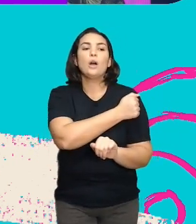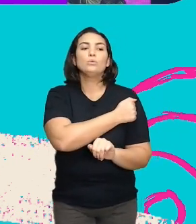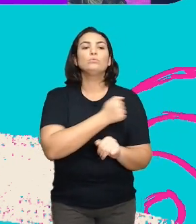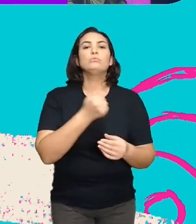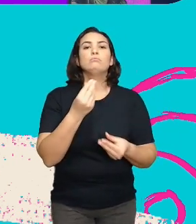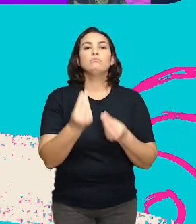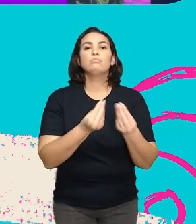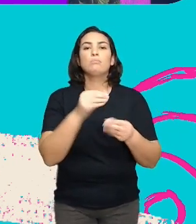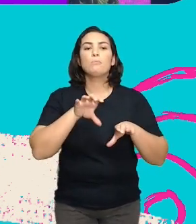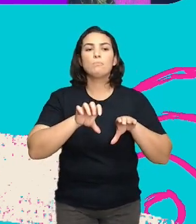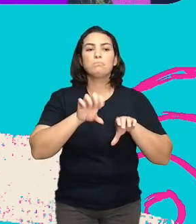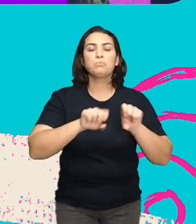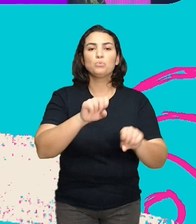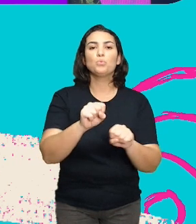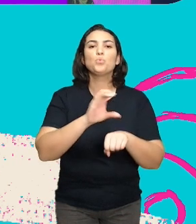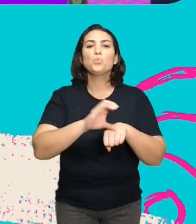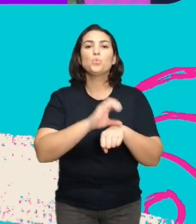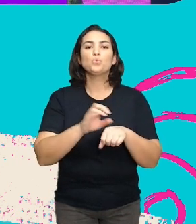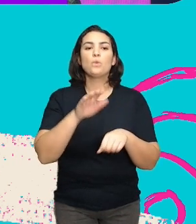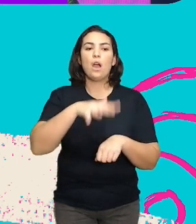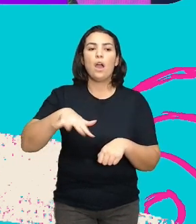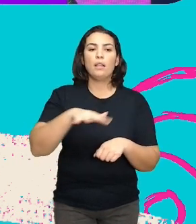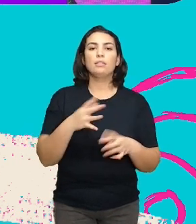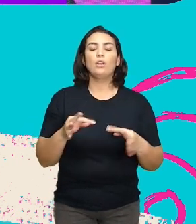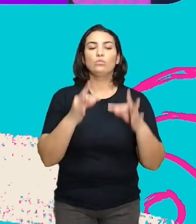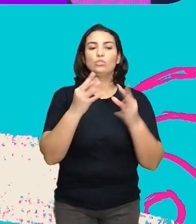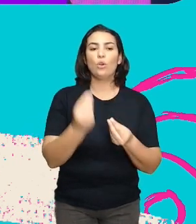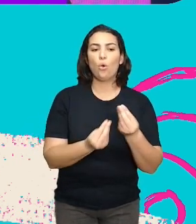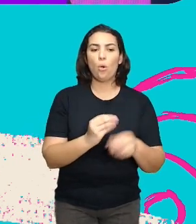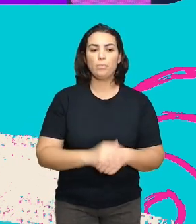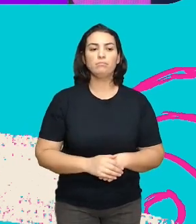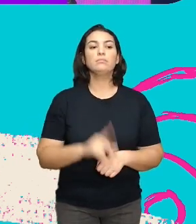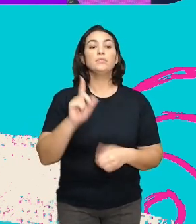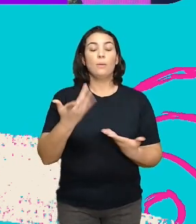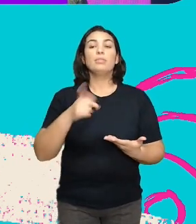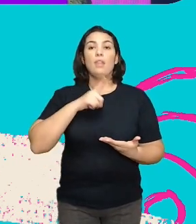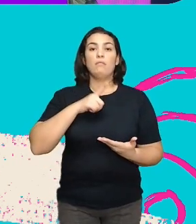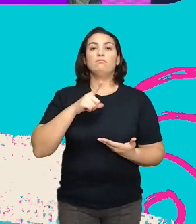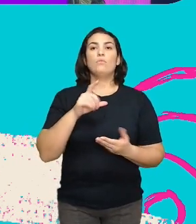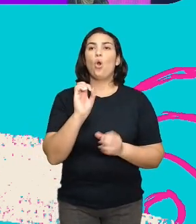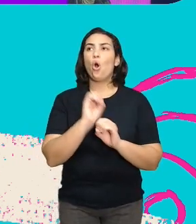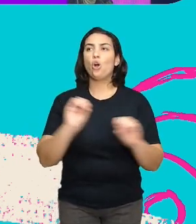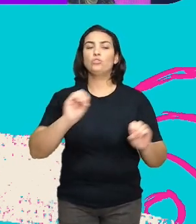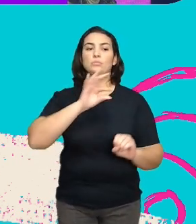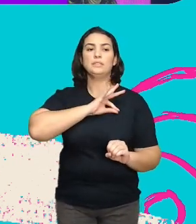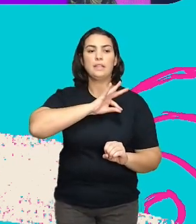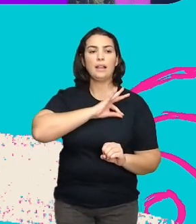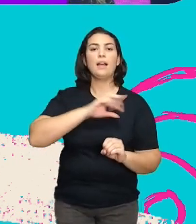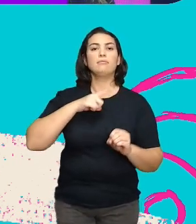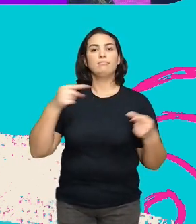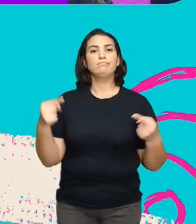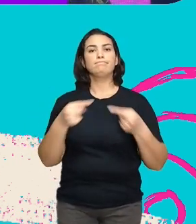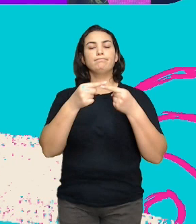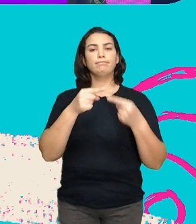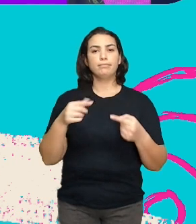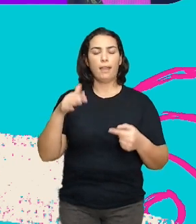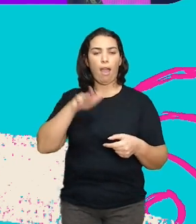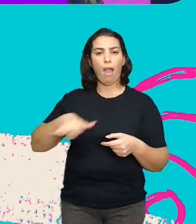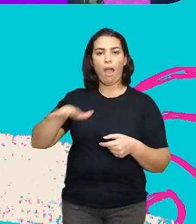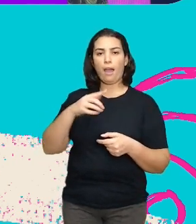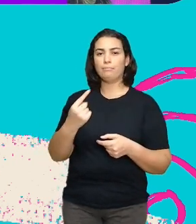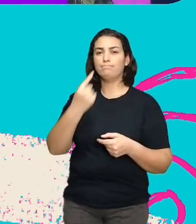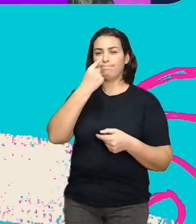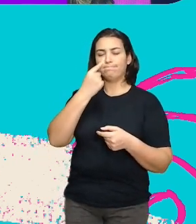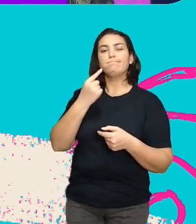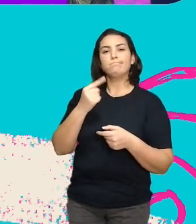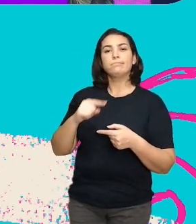de tecnologia. Então, ótimos salários, afinidade com a área. Essas empresas normalmente têm ótimos ambientes